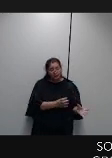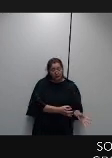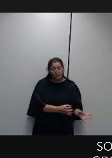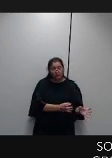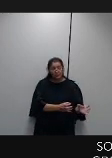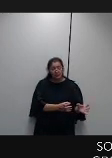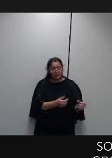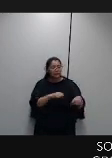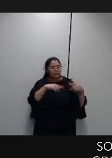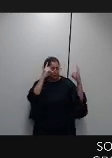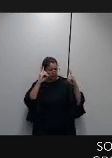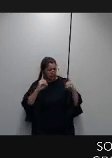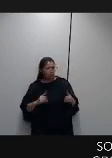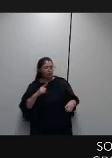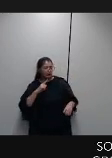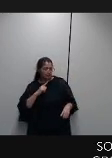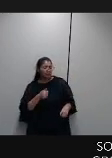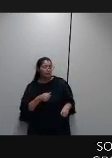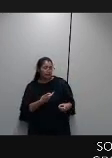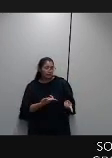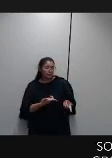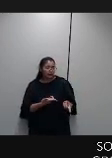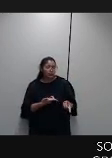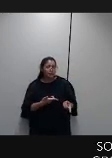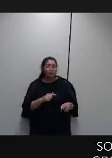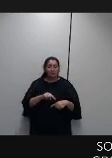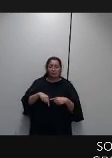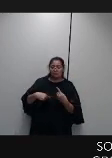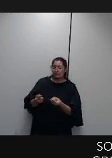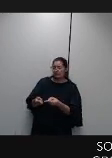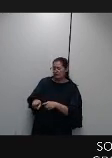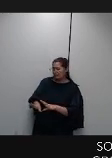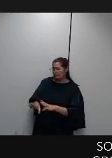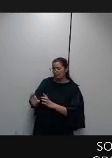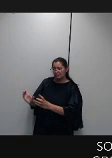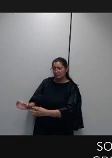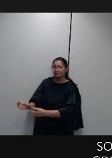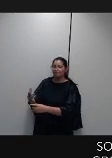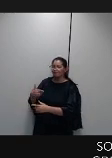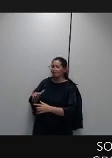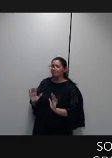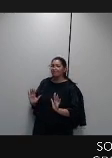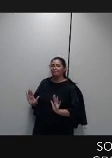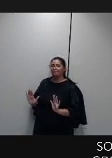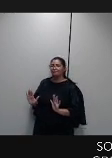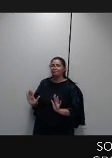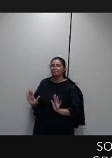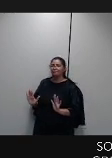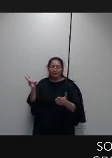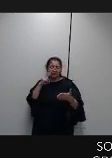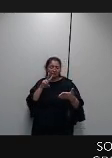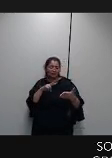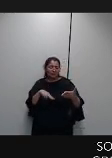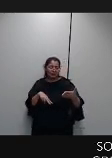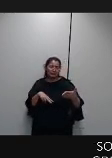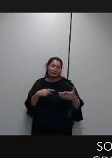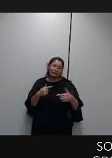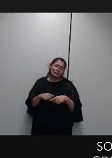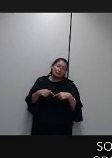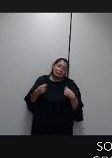direito aos honorários sucumbenciais outras não fazer um exame do o princípio da causalidade